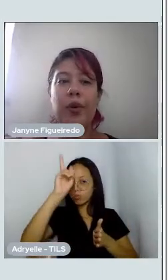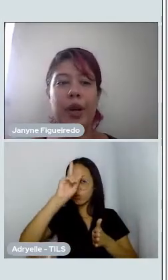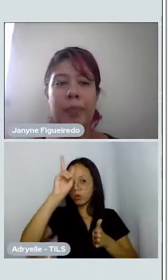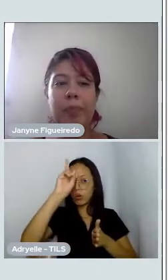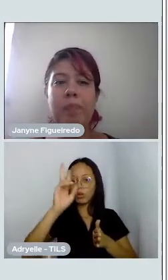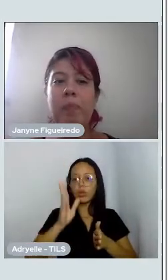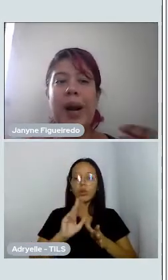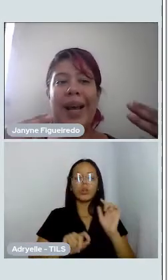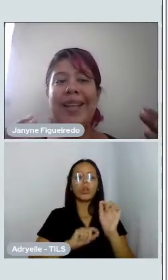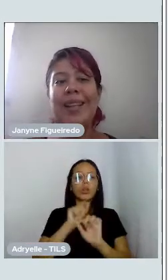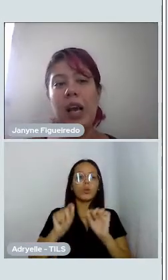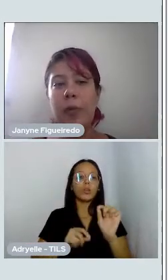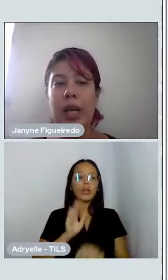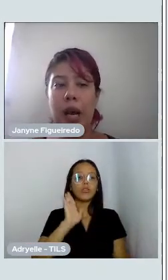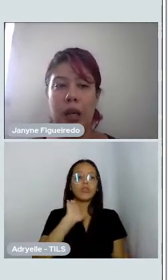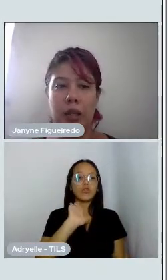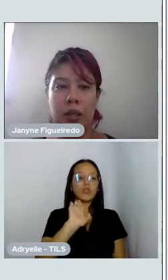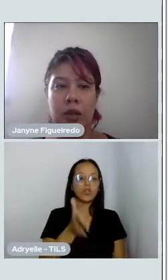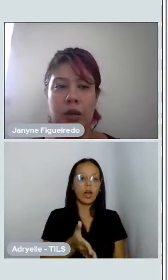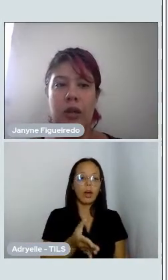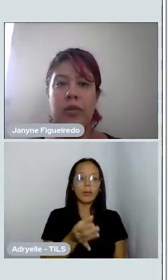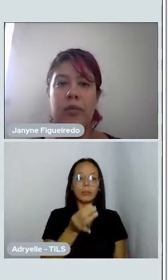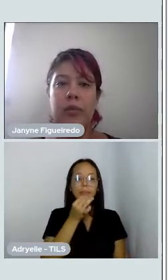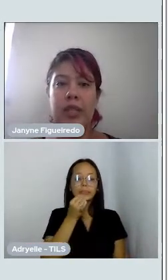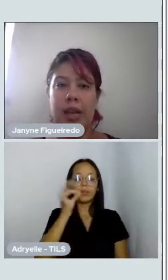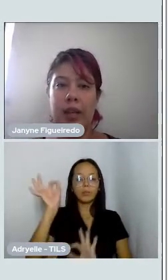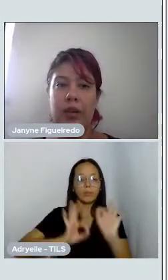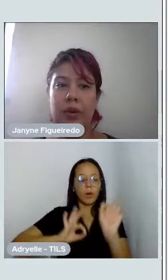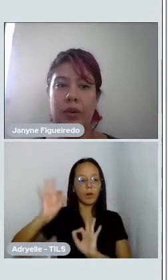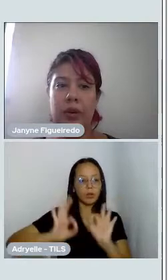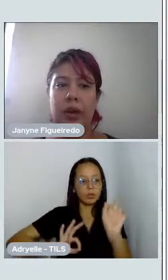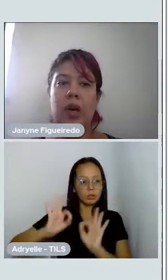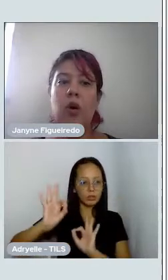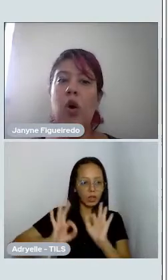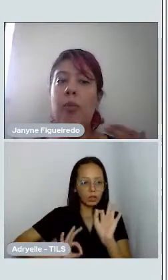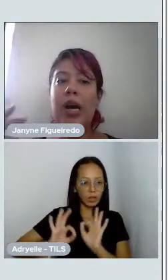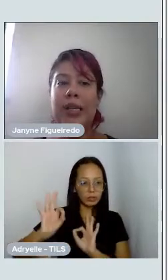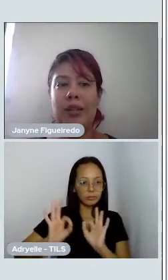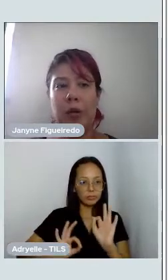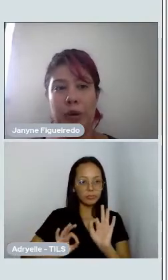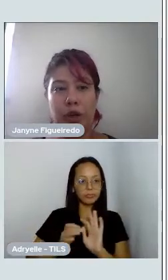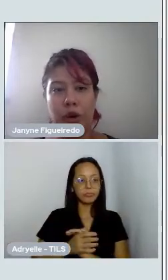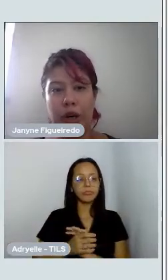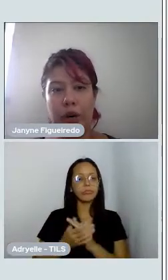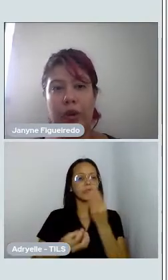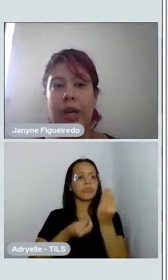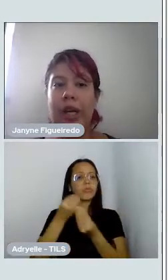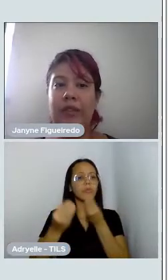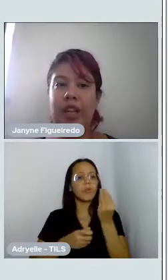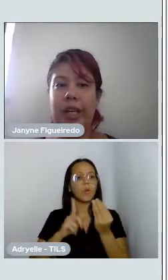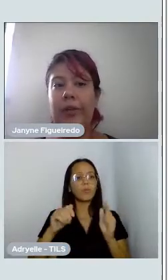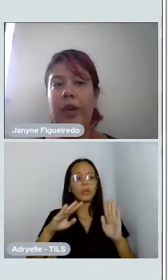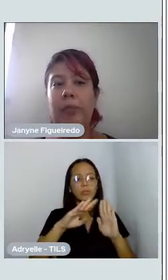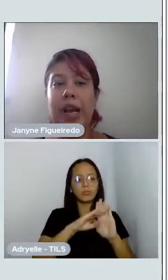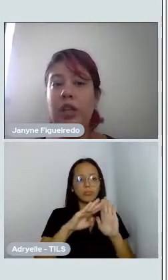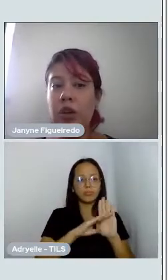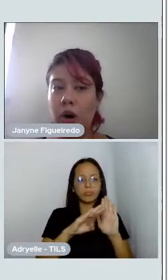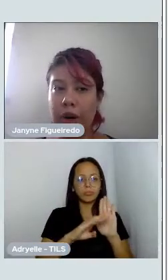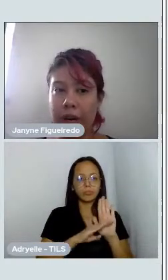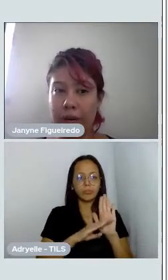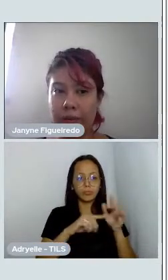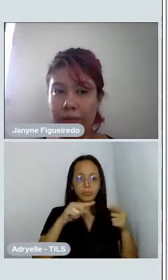já foi pré-determinada, certo? Como é esse tempo histórico? Ele é dividido